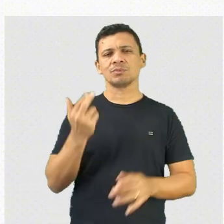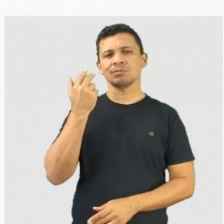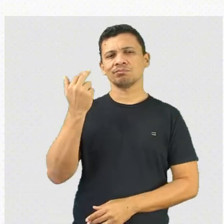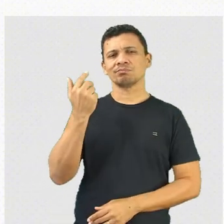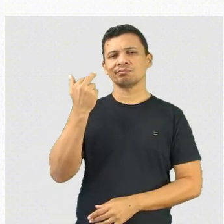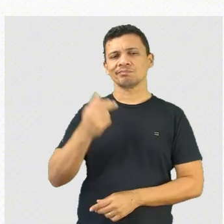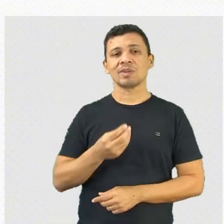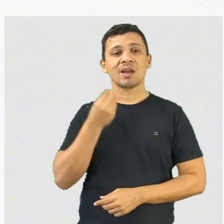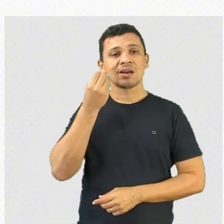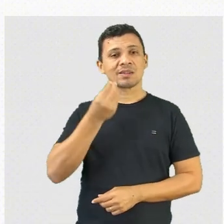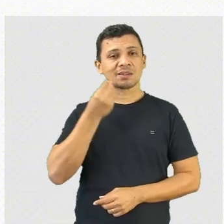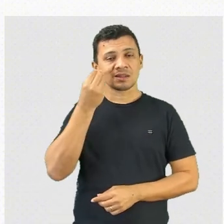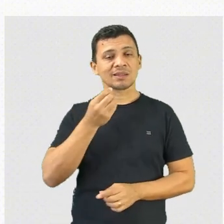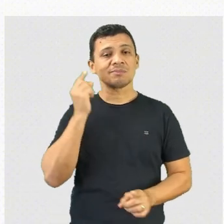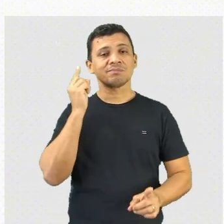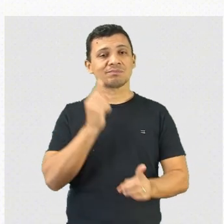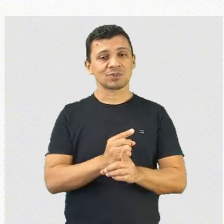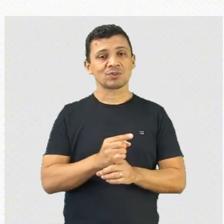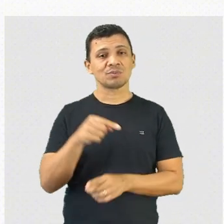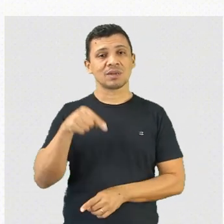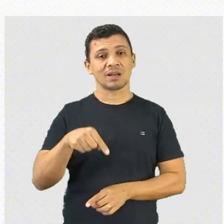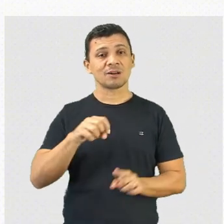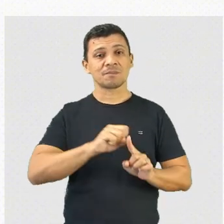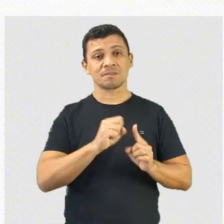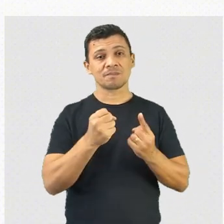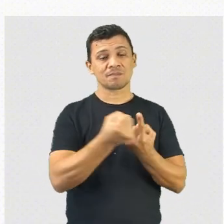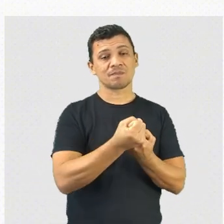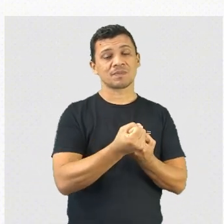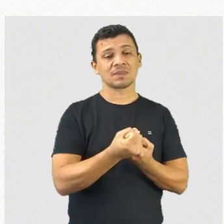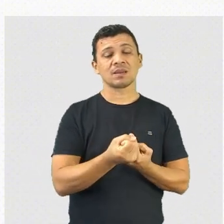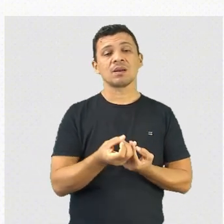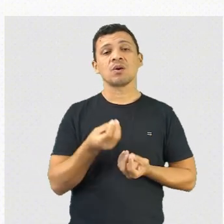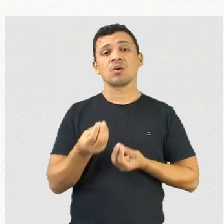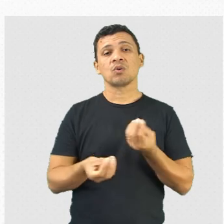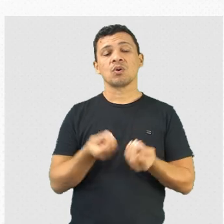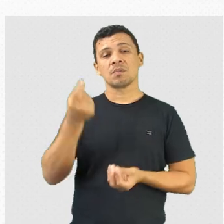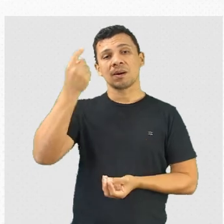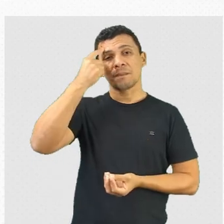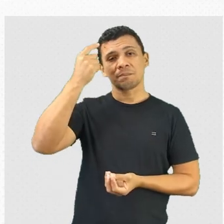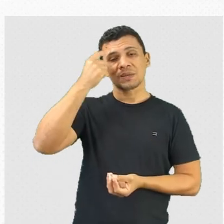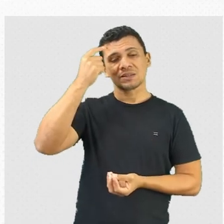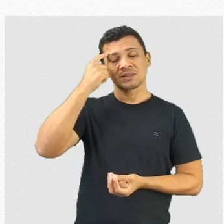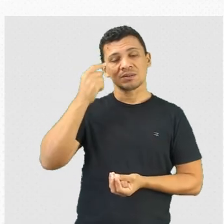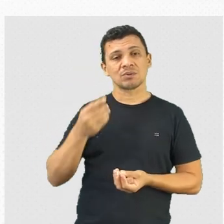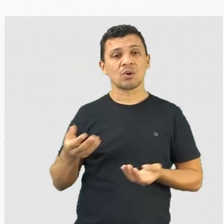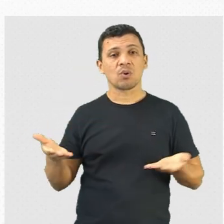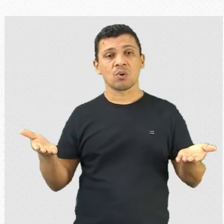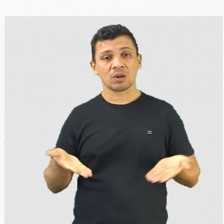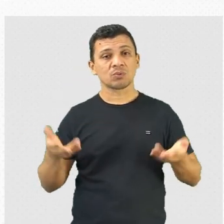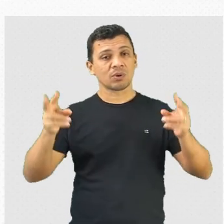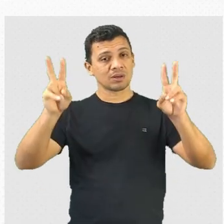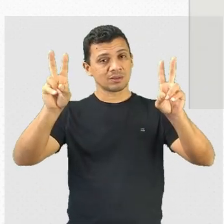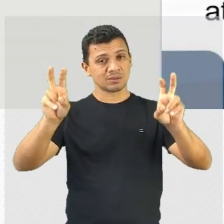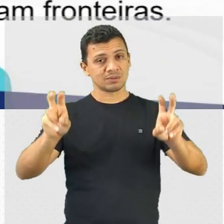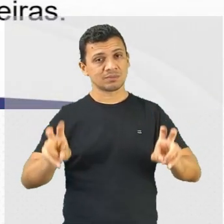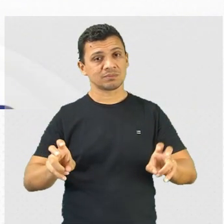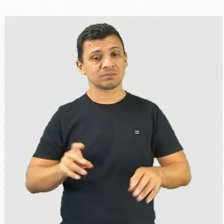tentar descobrir aqui como a sociologia está pensando essas questões atuais, ok?